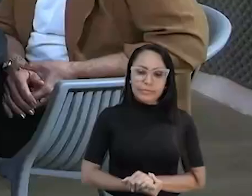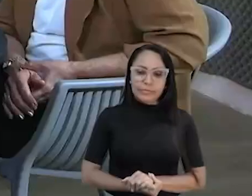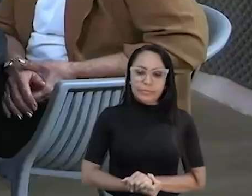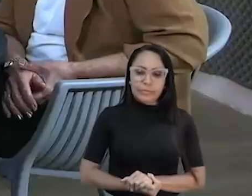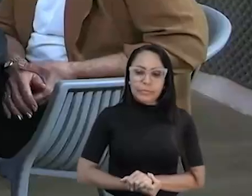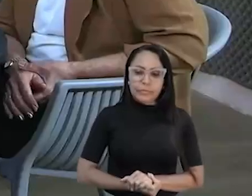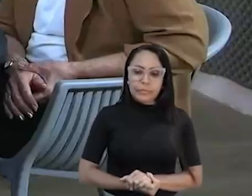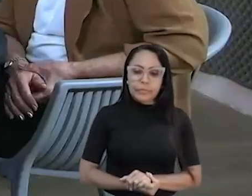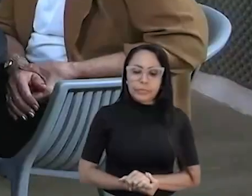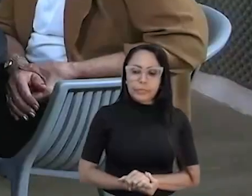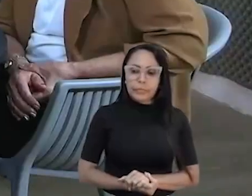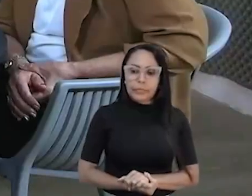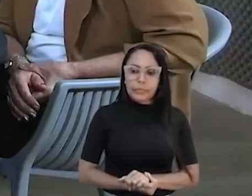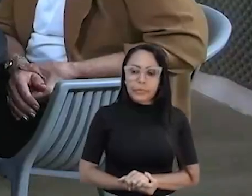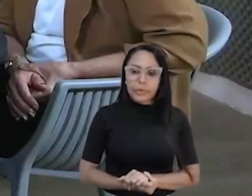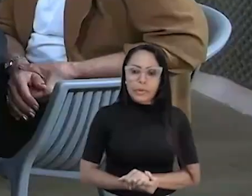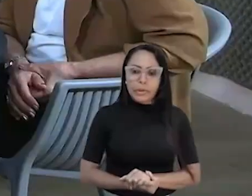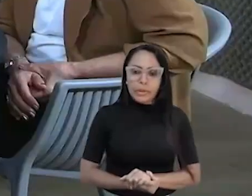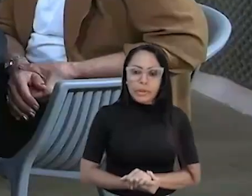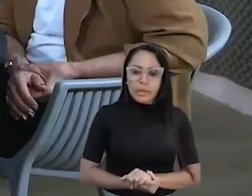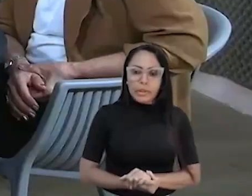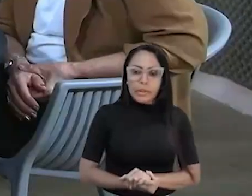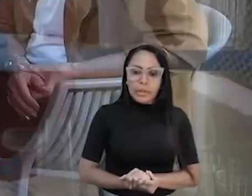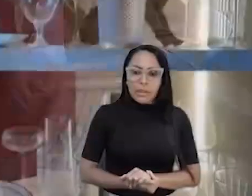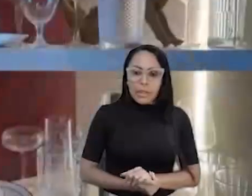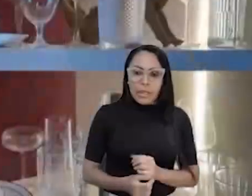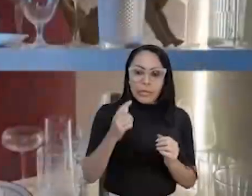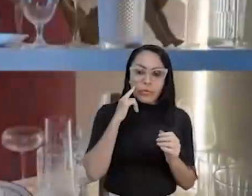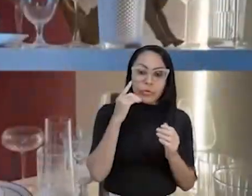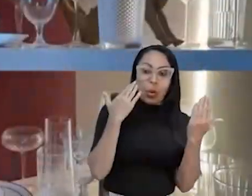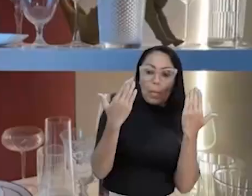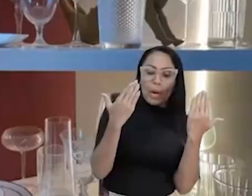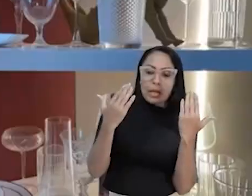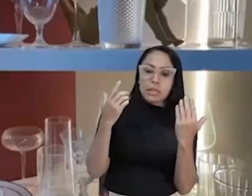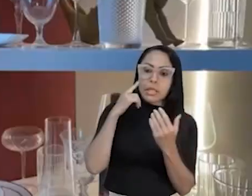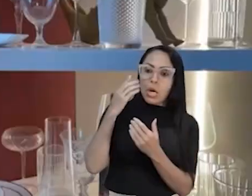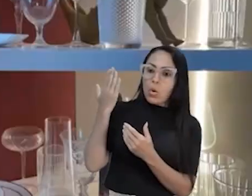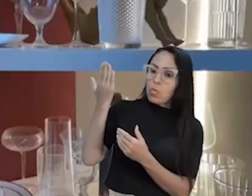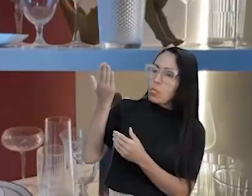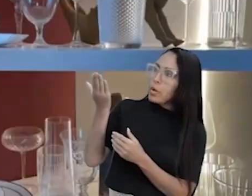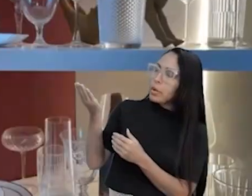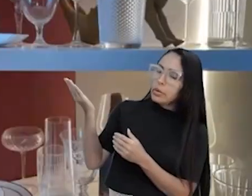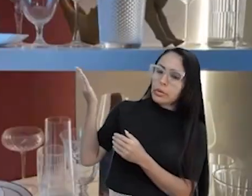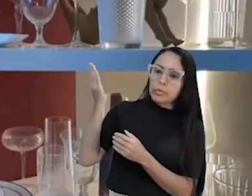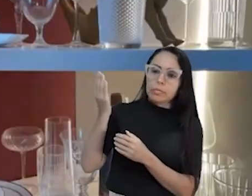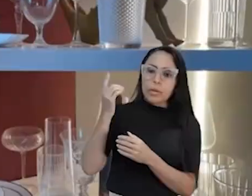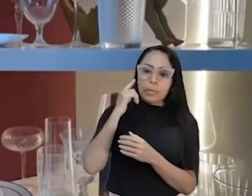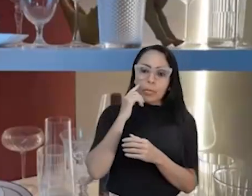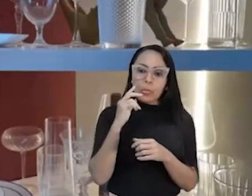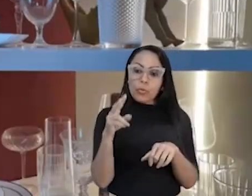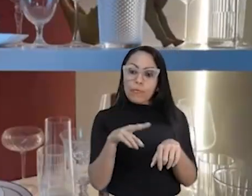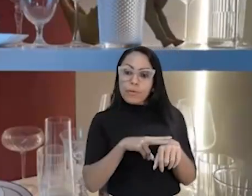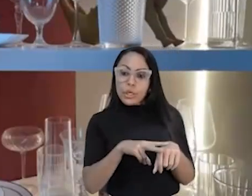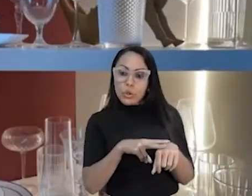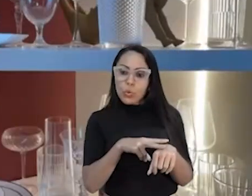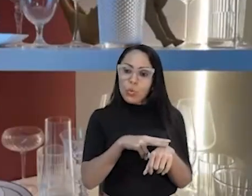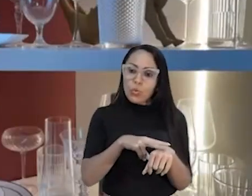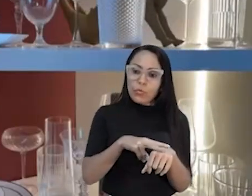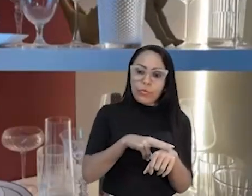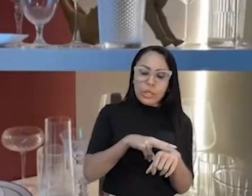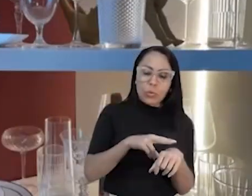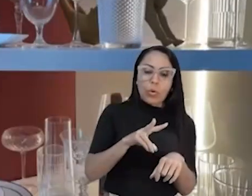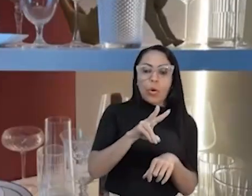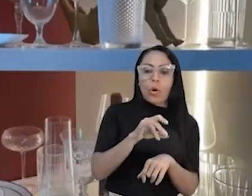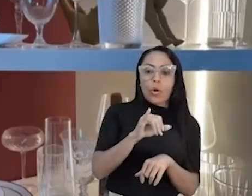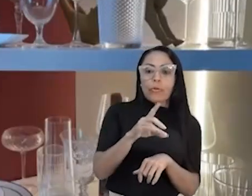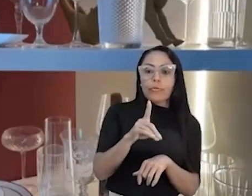mais. E aí eu fiz esse compilado, porque assim, muito vidro, né, vidro